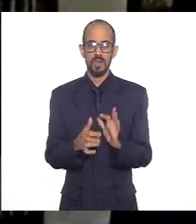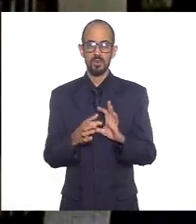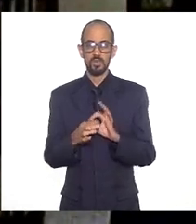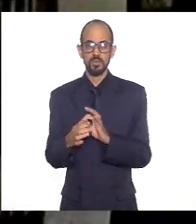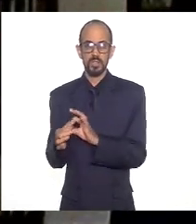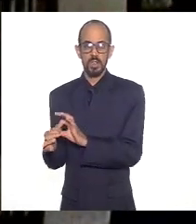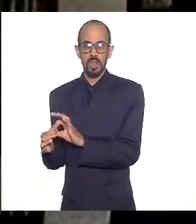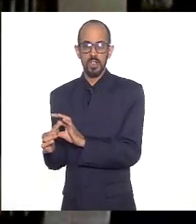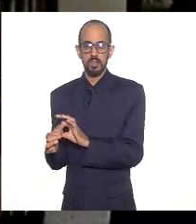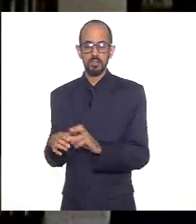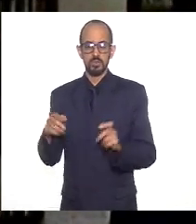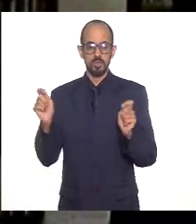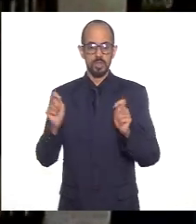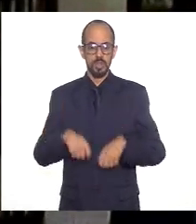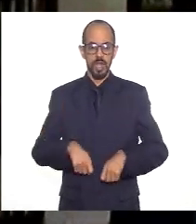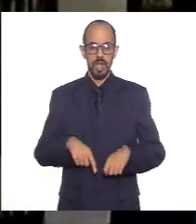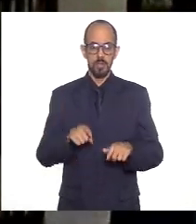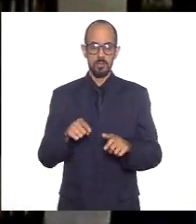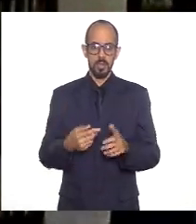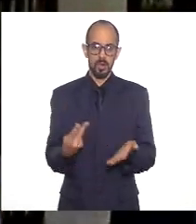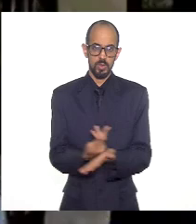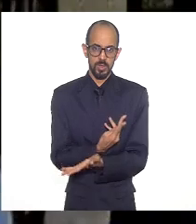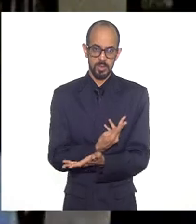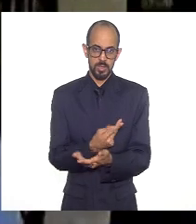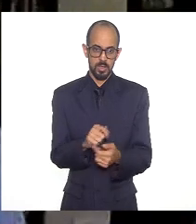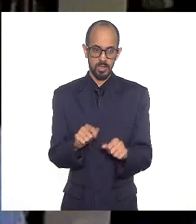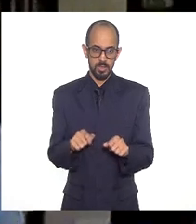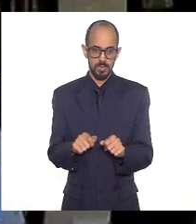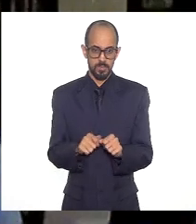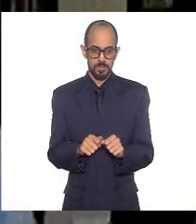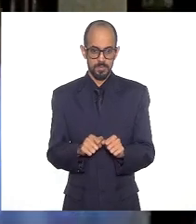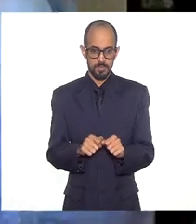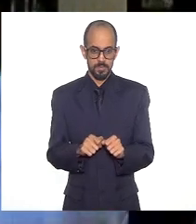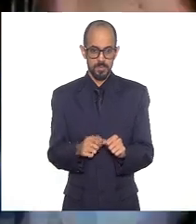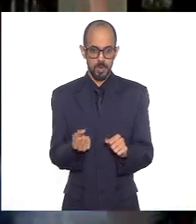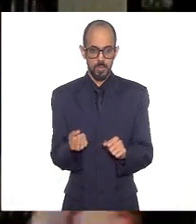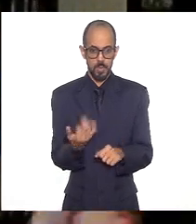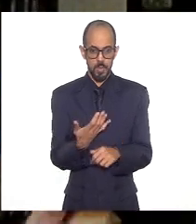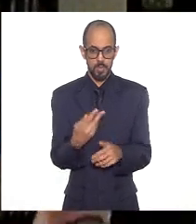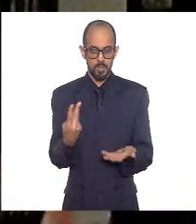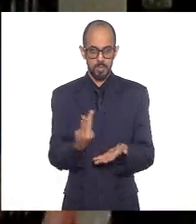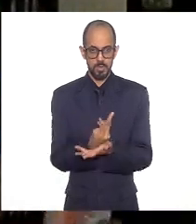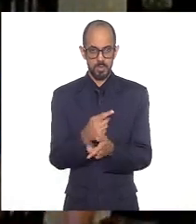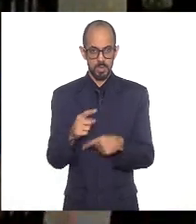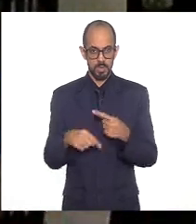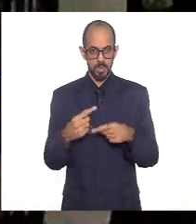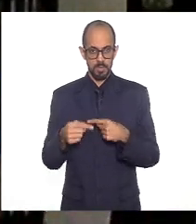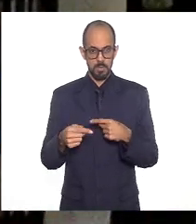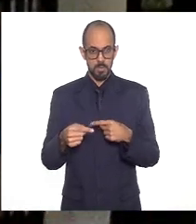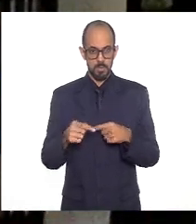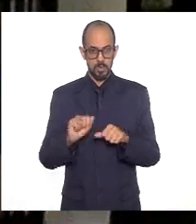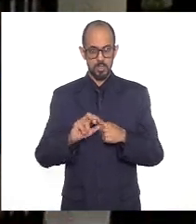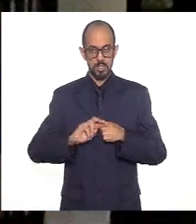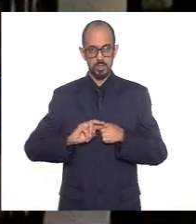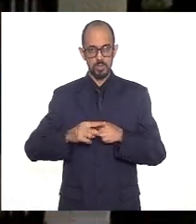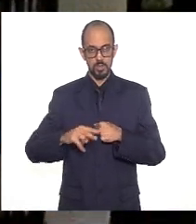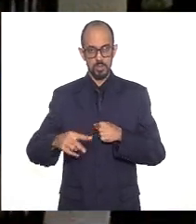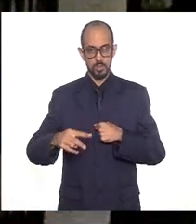que poderão acontecer quando passar os